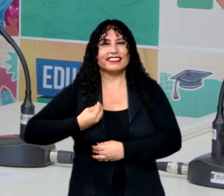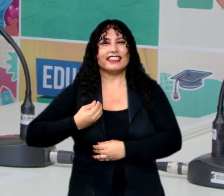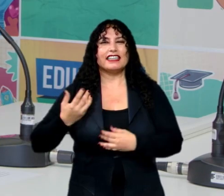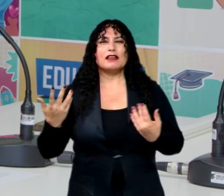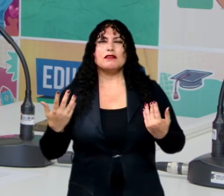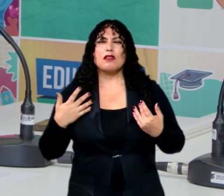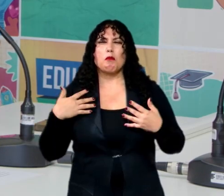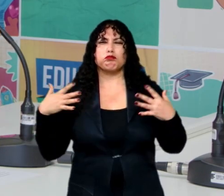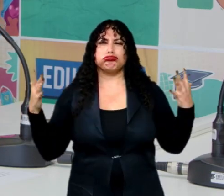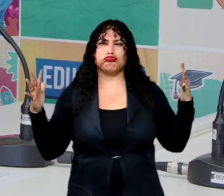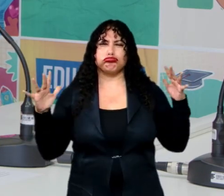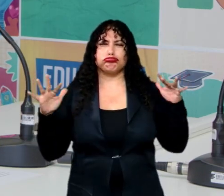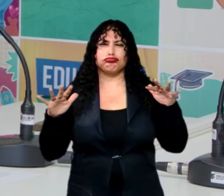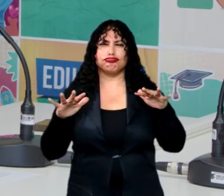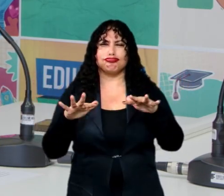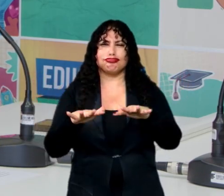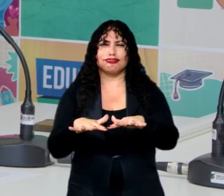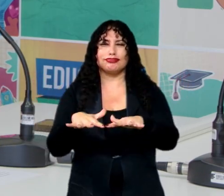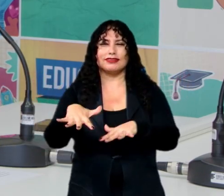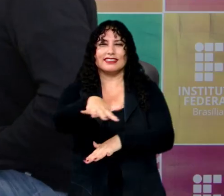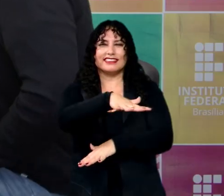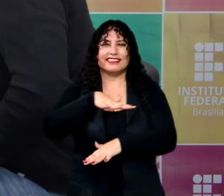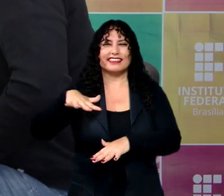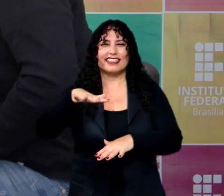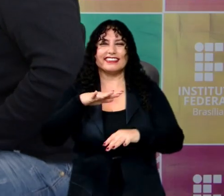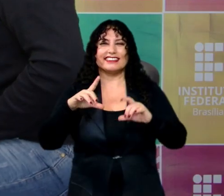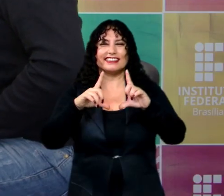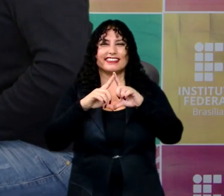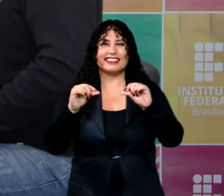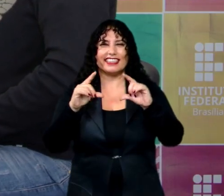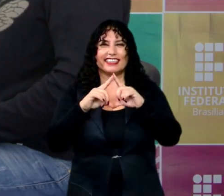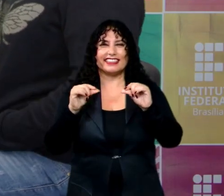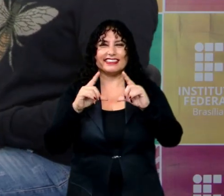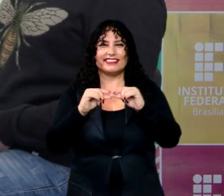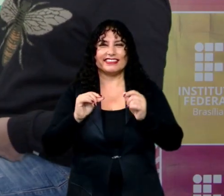ocuparam um espaço dentro do cenário do DF.